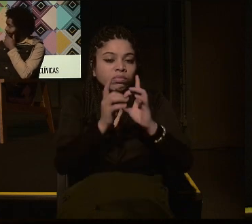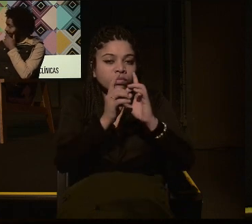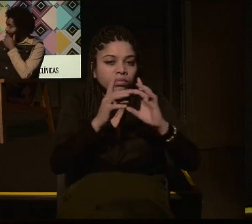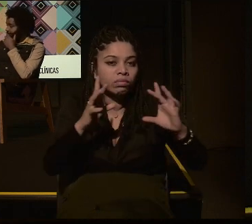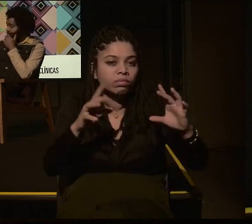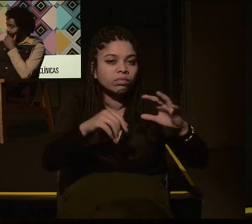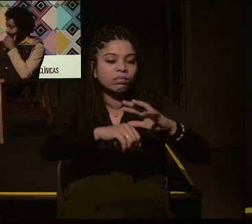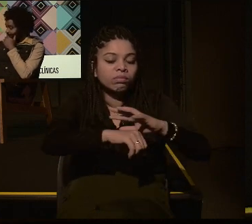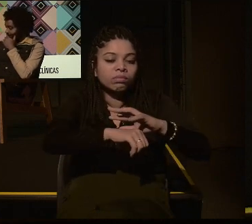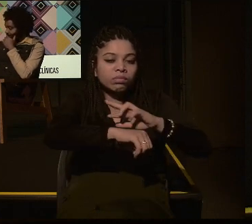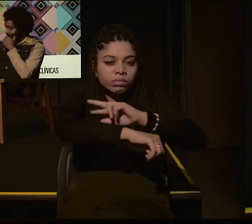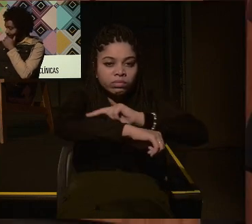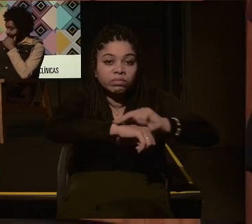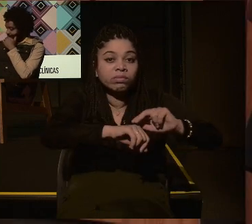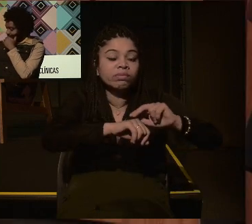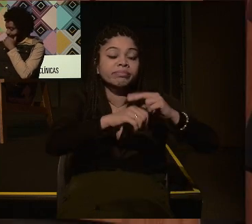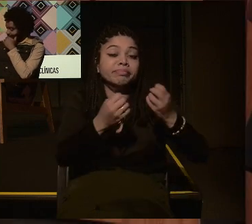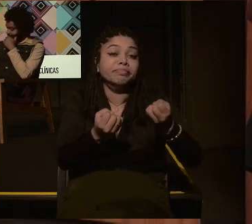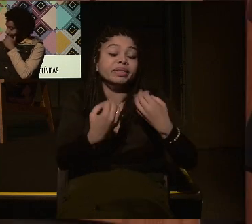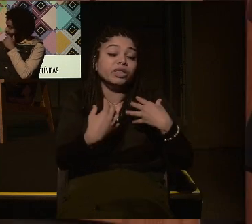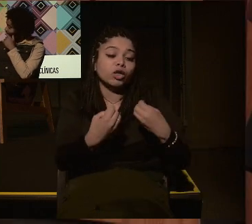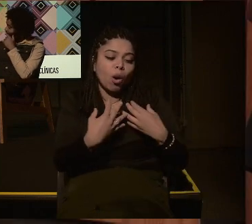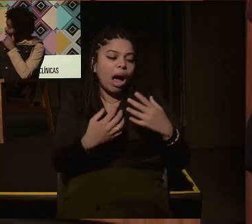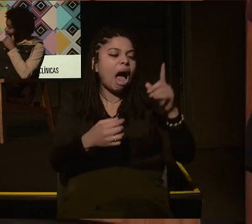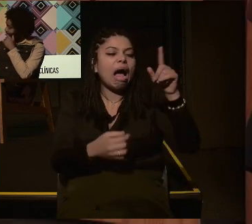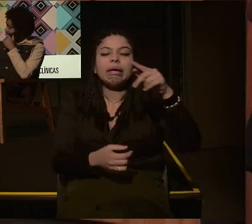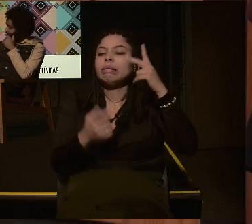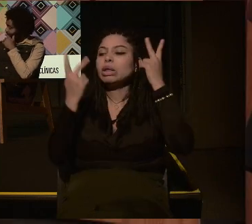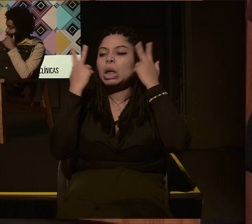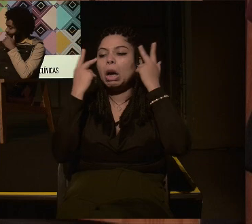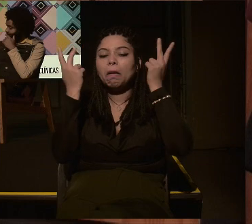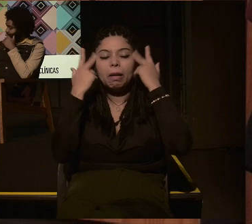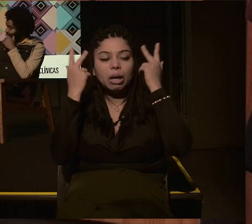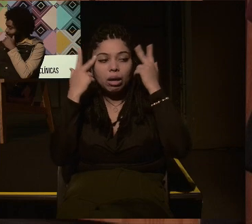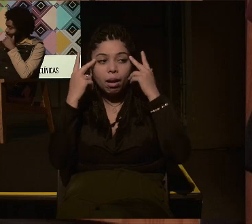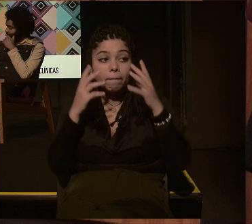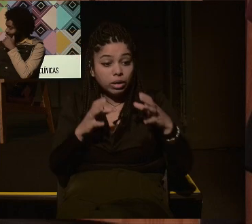ensinou que é comum, mas não está comunizado.